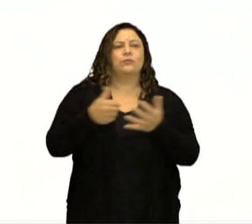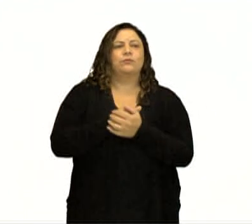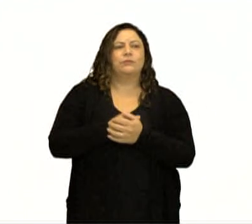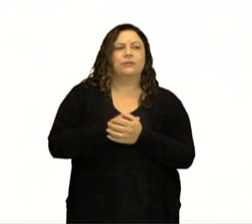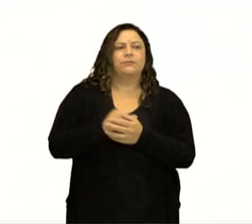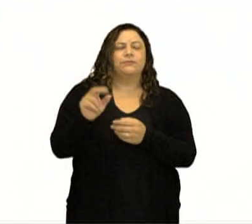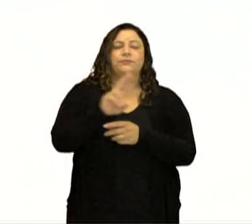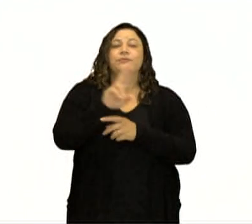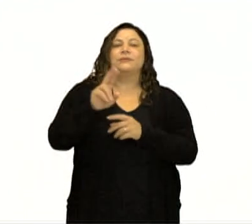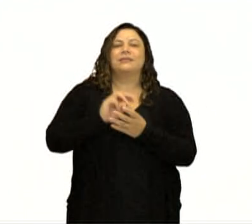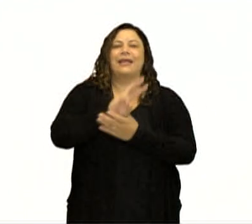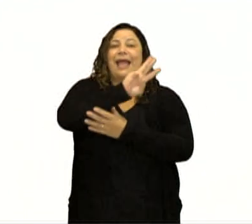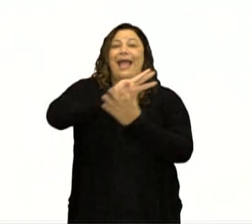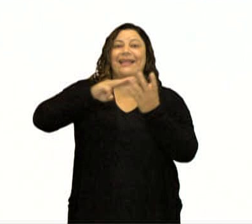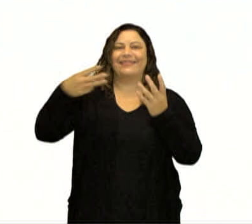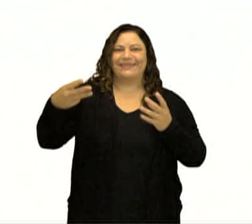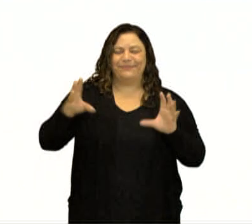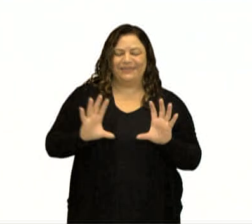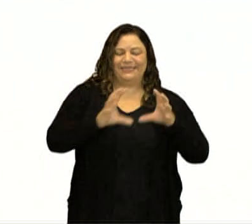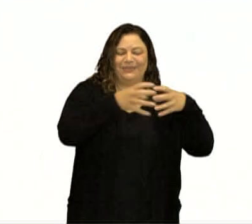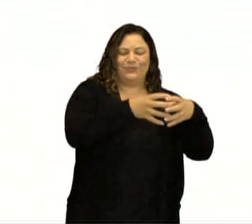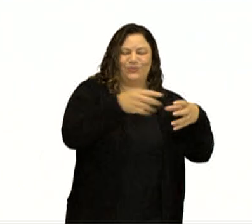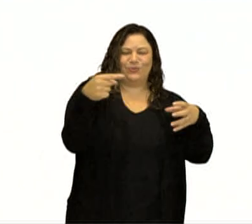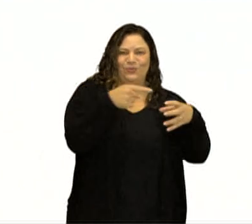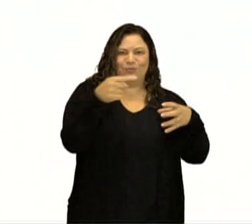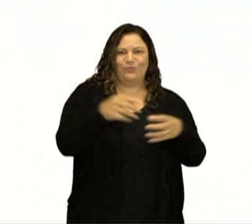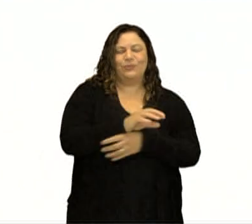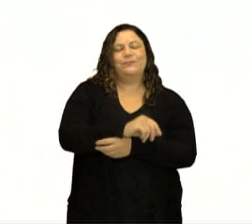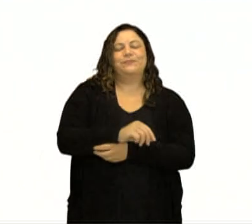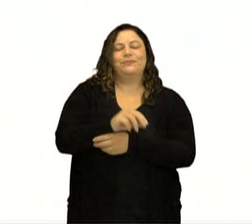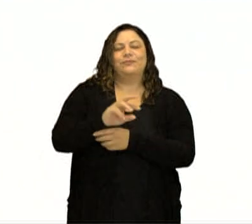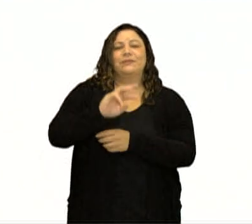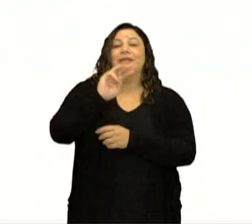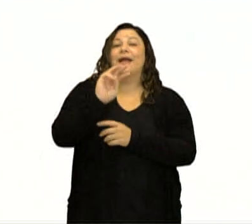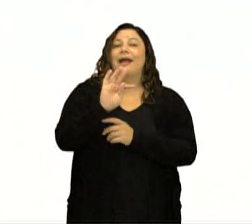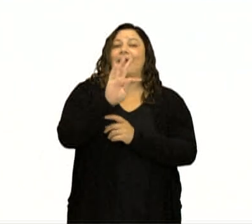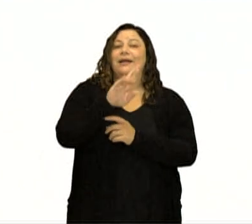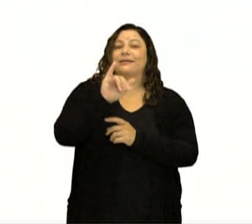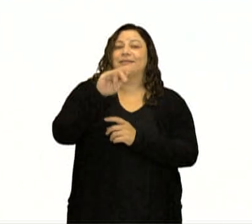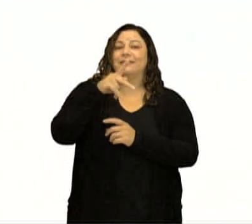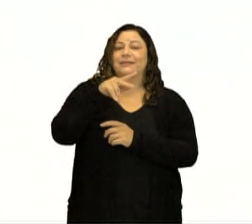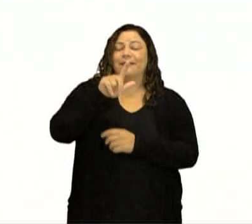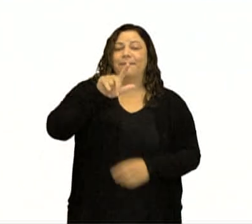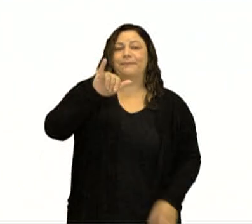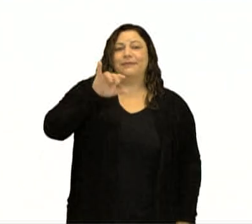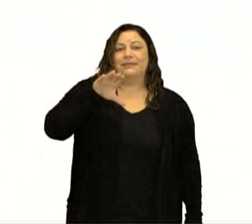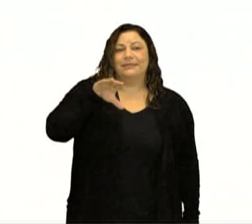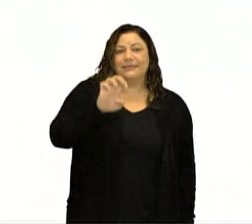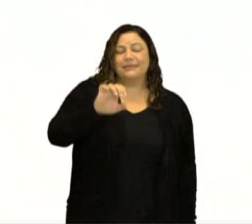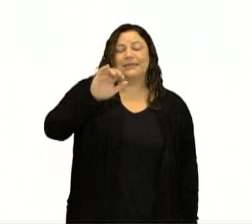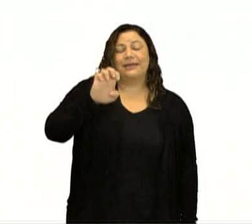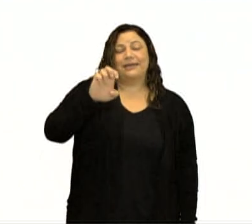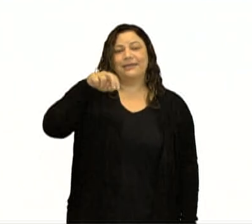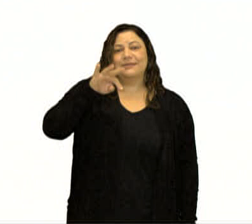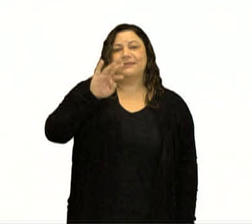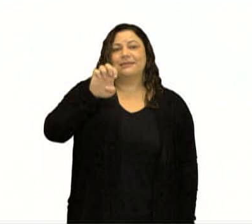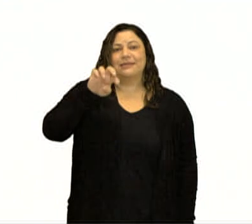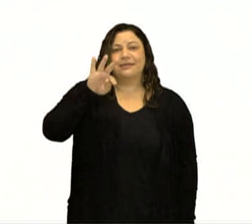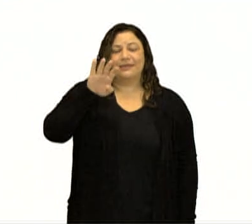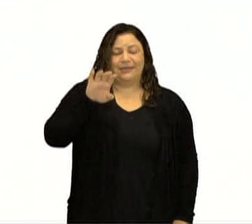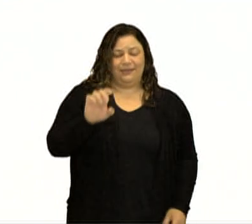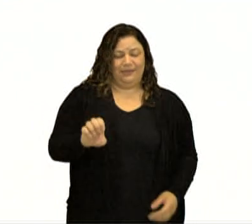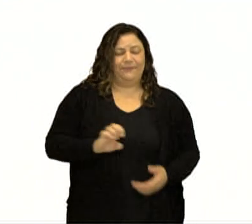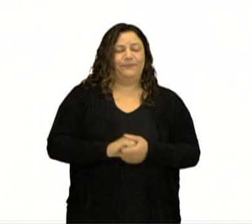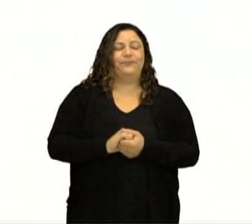chamada Tríplice Entente. Então, junto com a Rússia, nós tínhamos outros dois países, que eram o